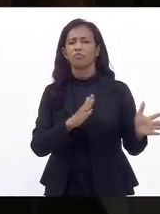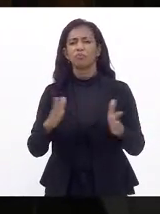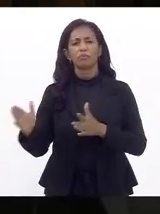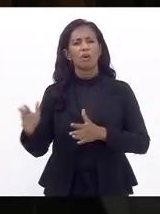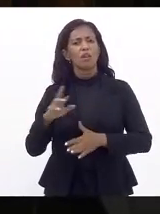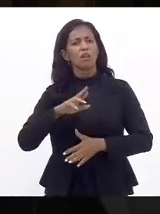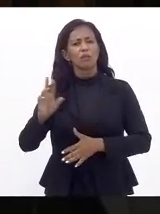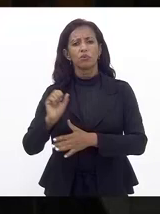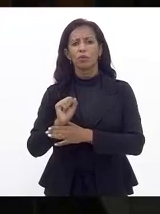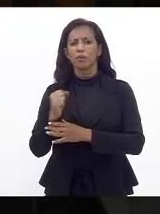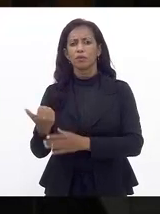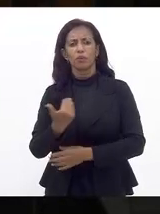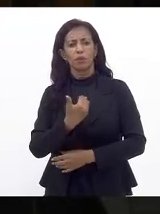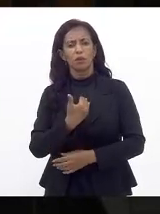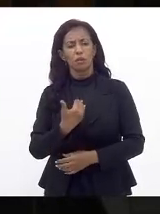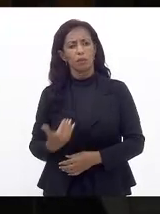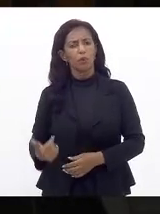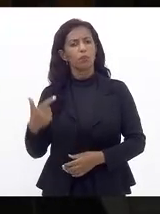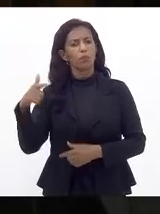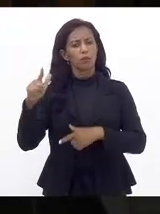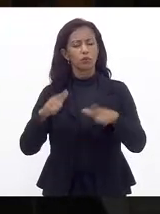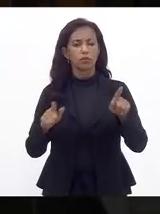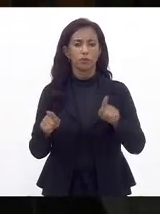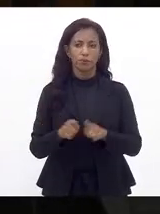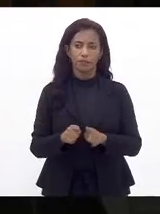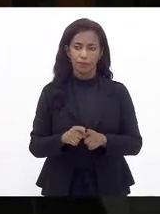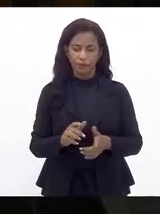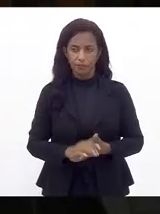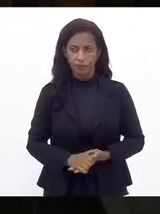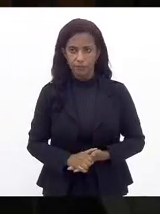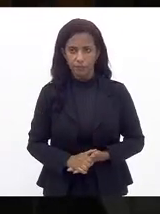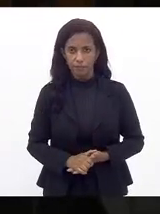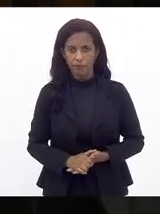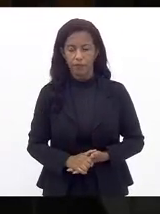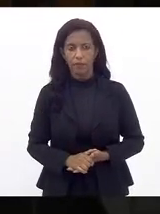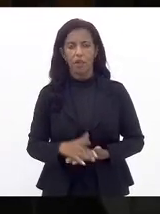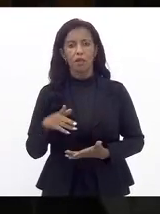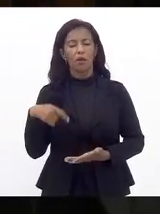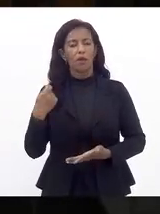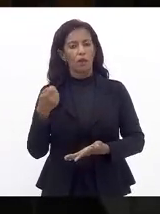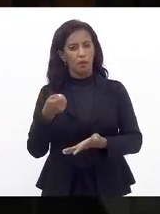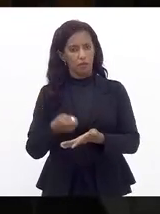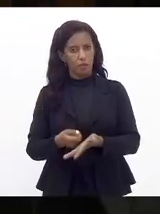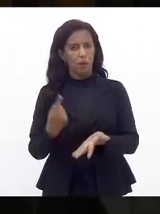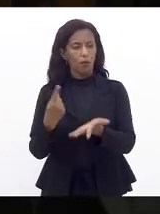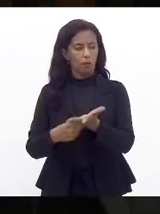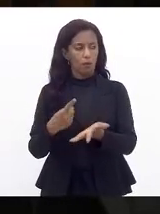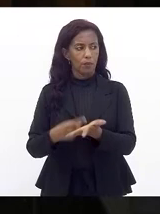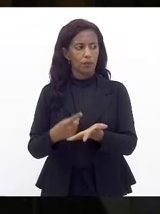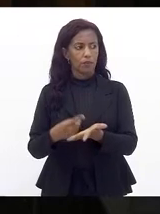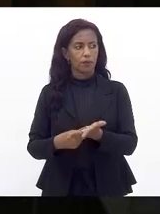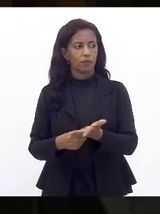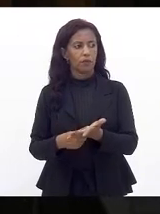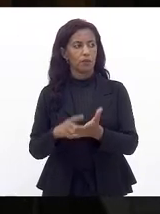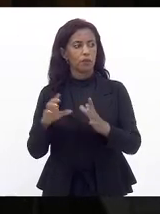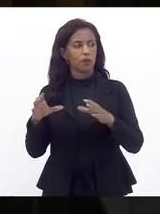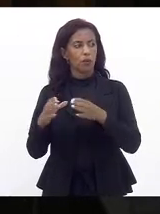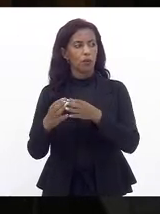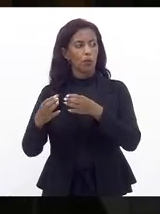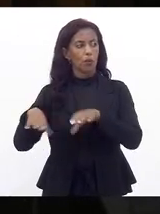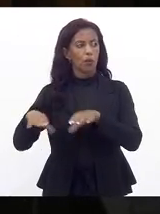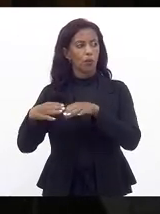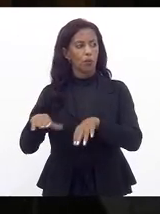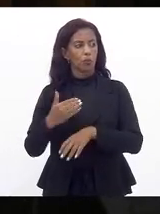não só da segurança pública, mas em outras carreiras também. Então, reafirmar aqui o compromisso com o concurso